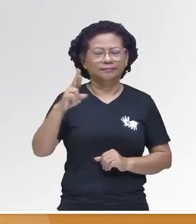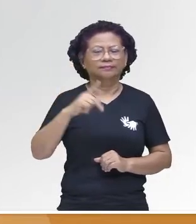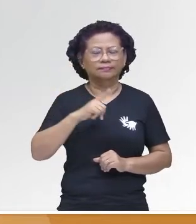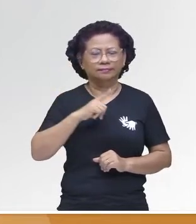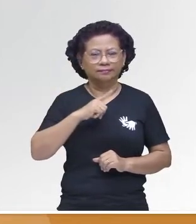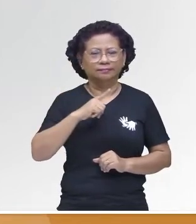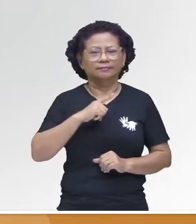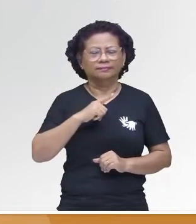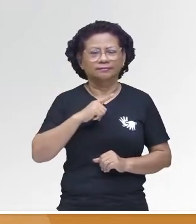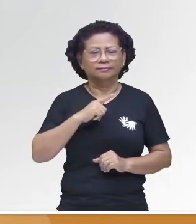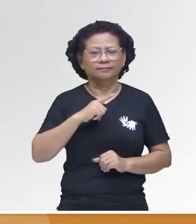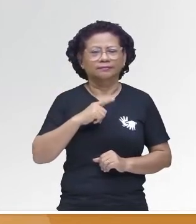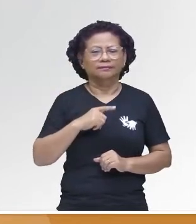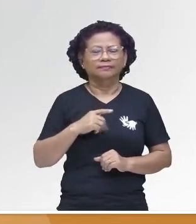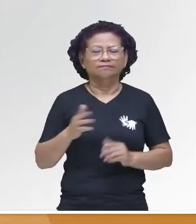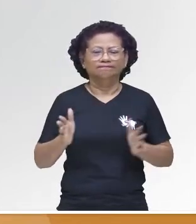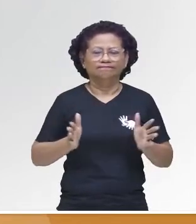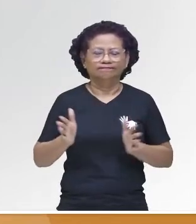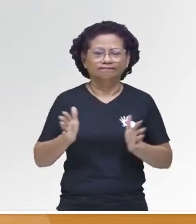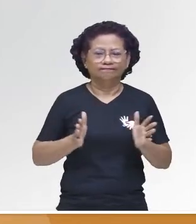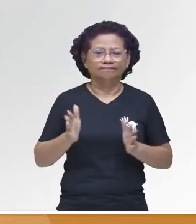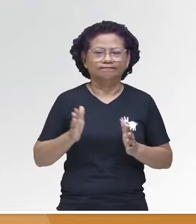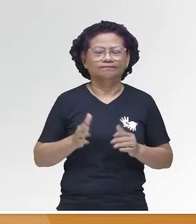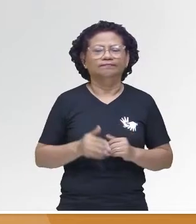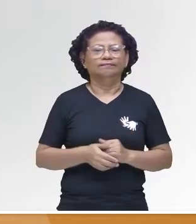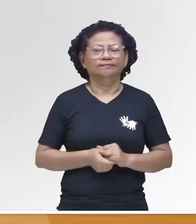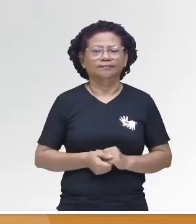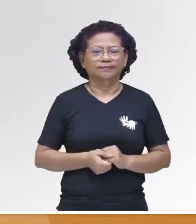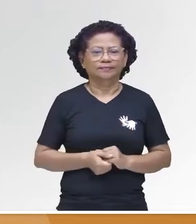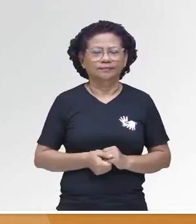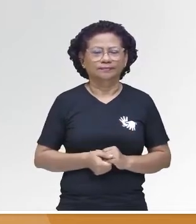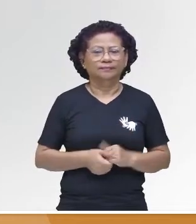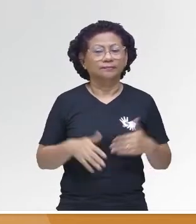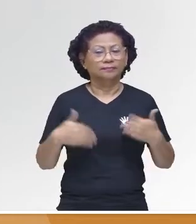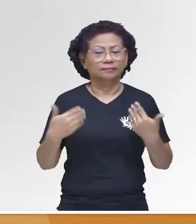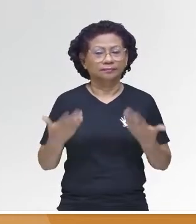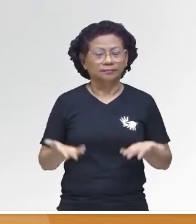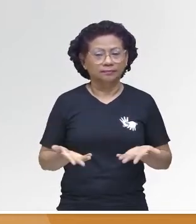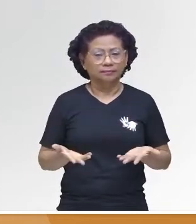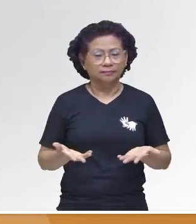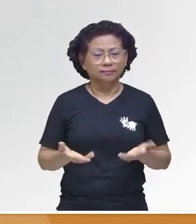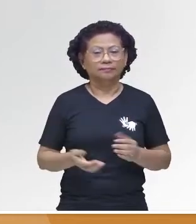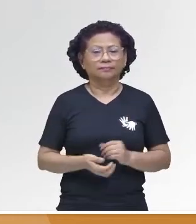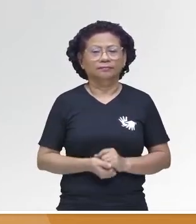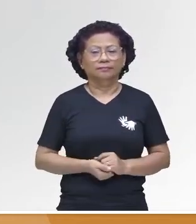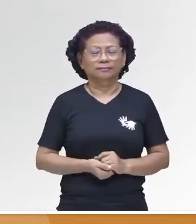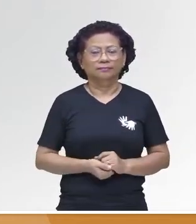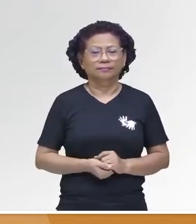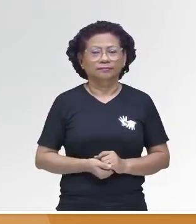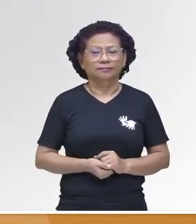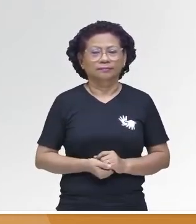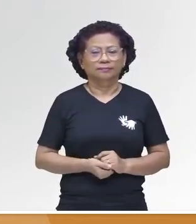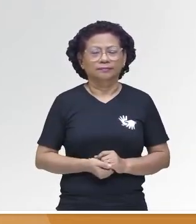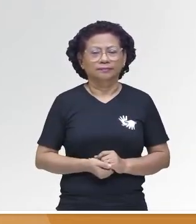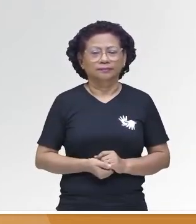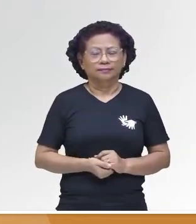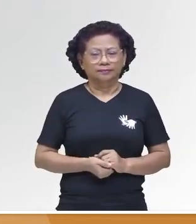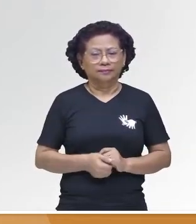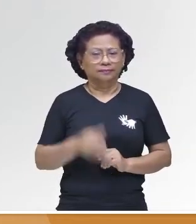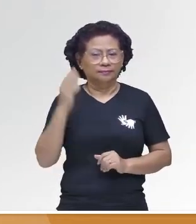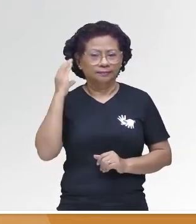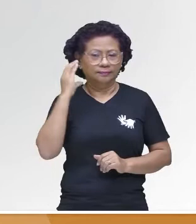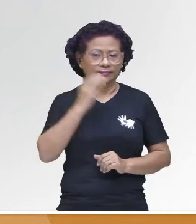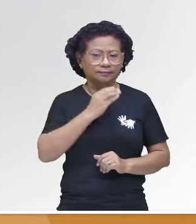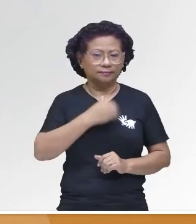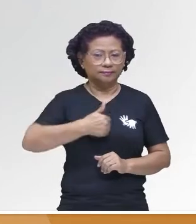resolver. Então a gente vai ver aqui a abdicação. A abdicação de Pedro I. Aqui,